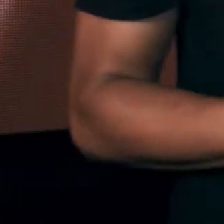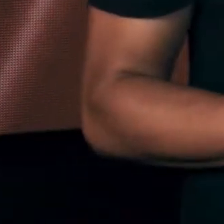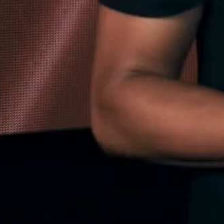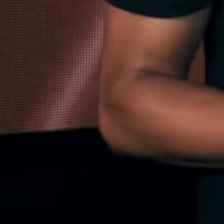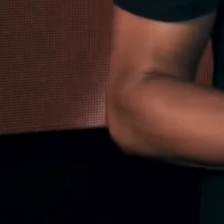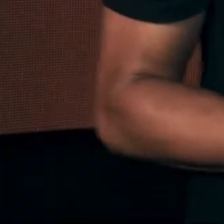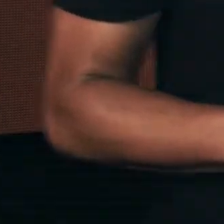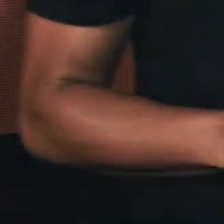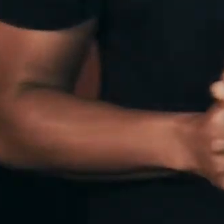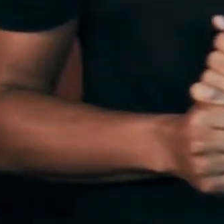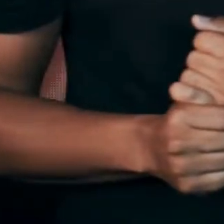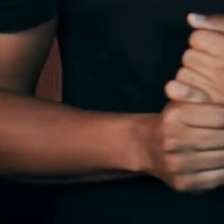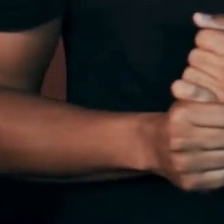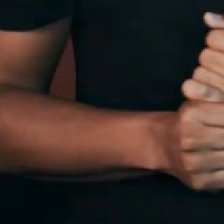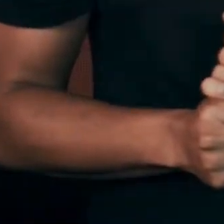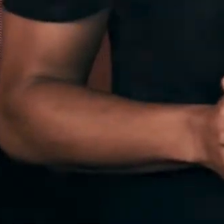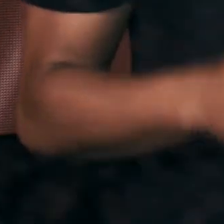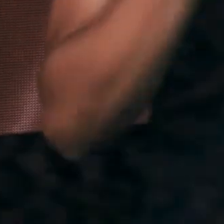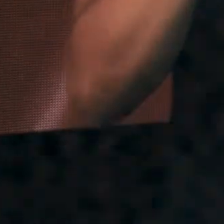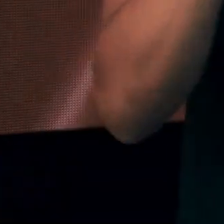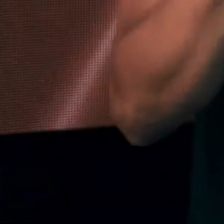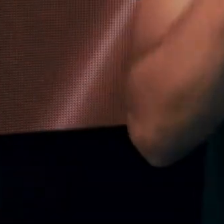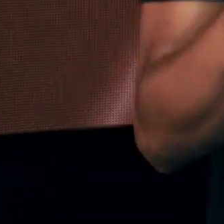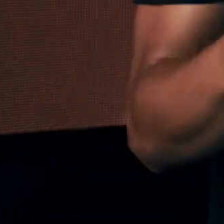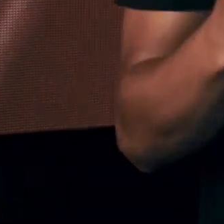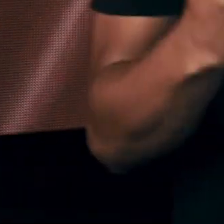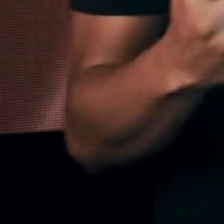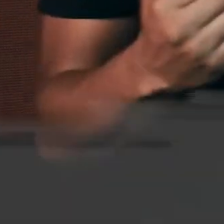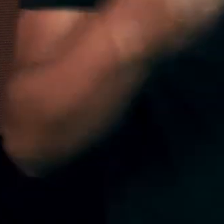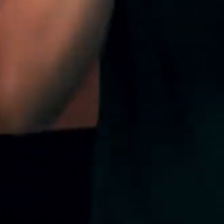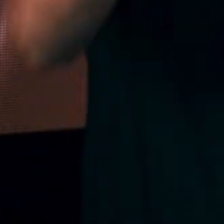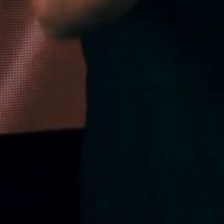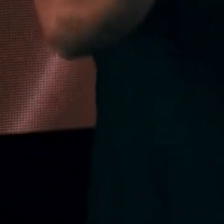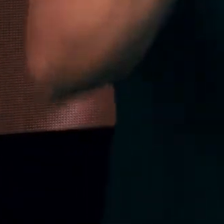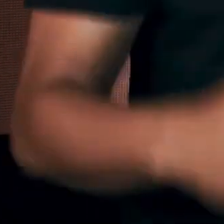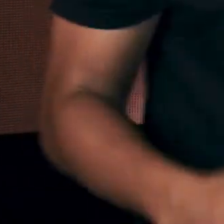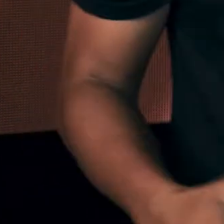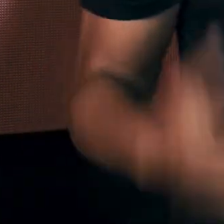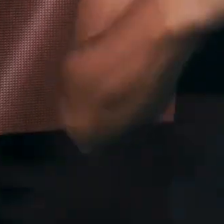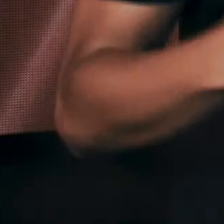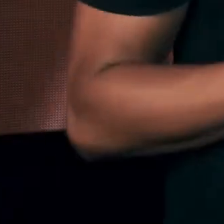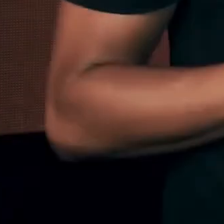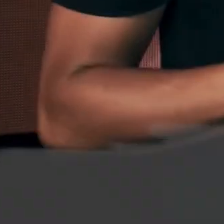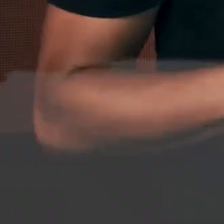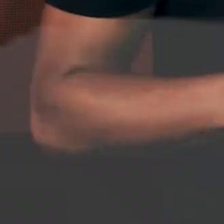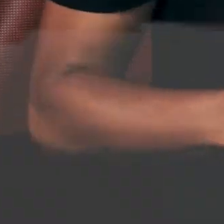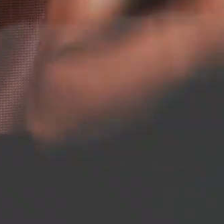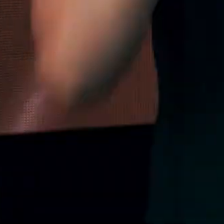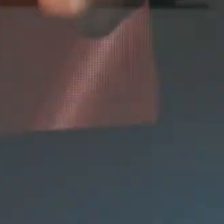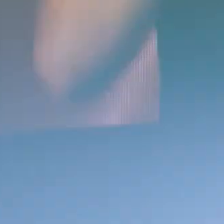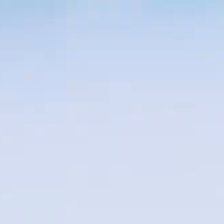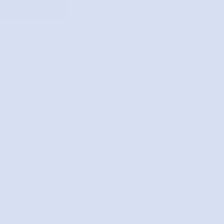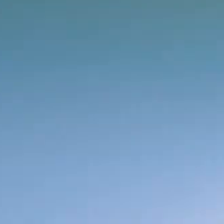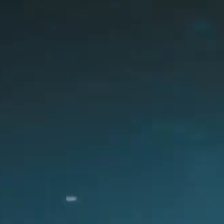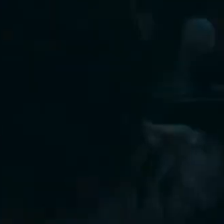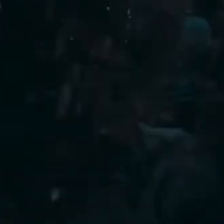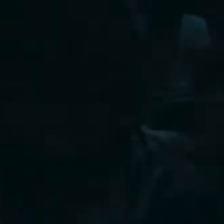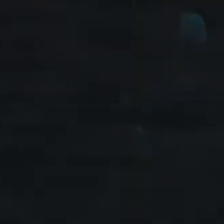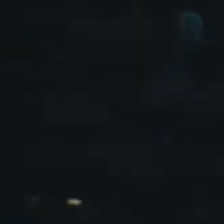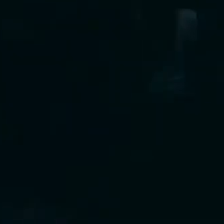você ficar ciente de tudo que acontece na nossa igreja. Vem viver o sobrenatural de Deus para a sua vida junto conosco. Vem!